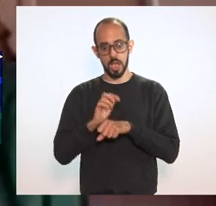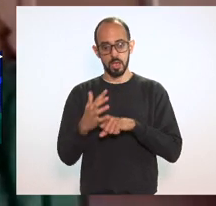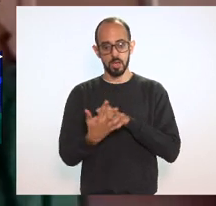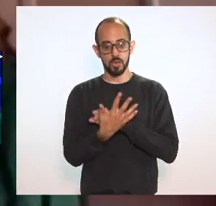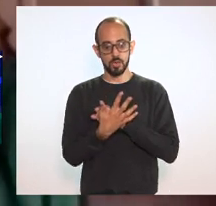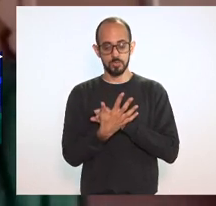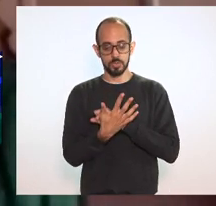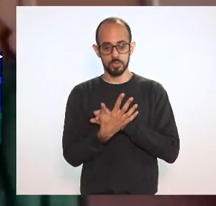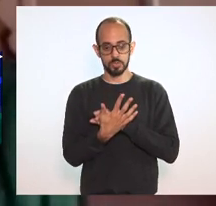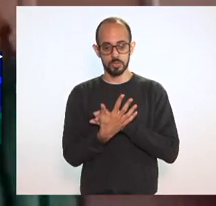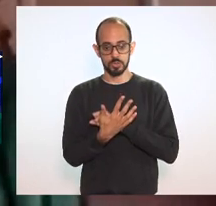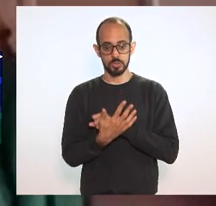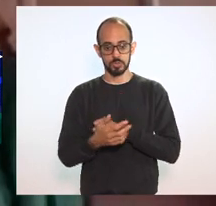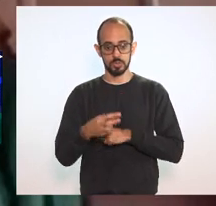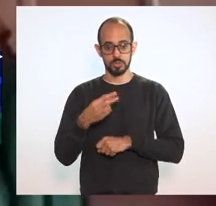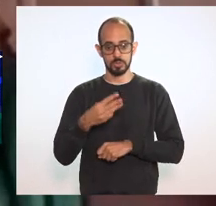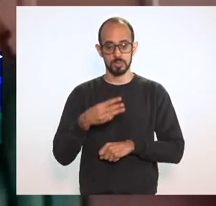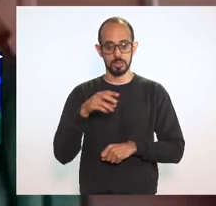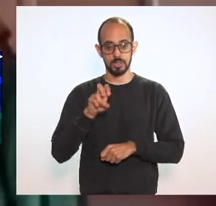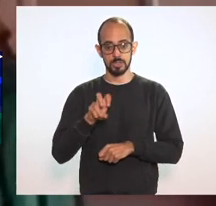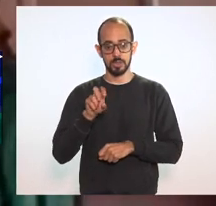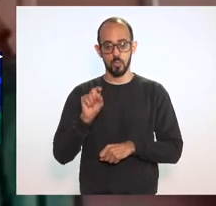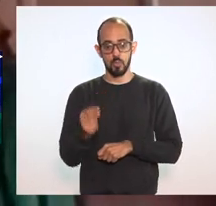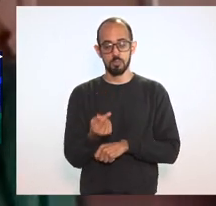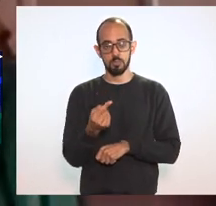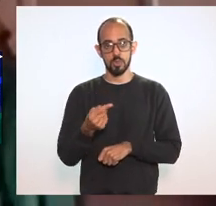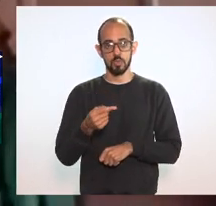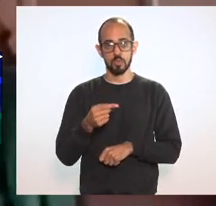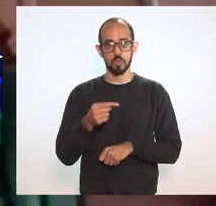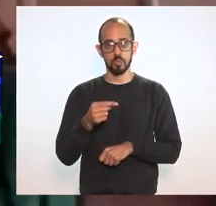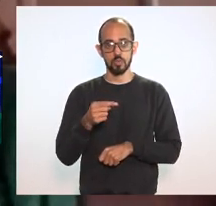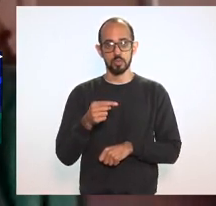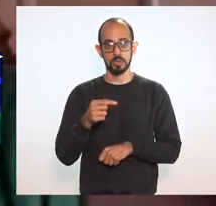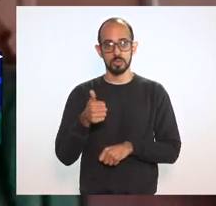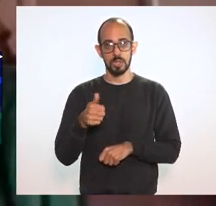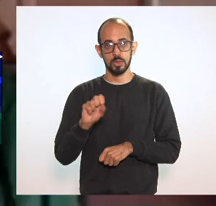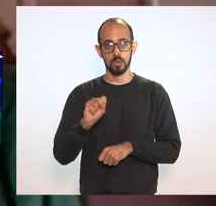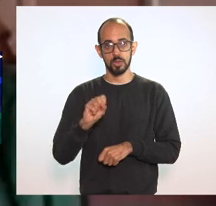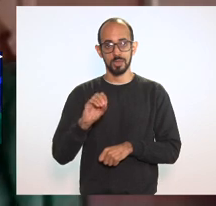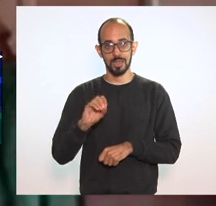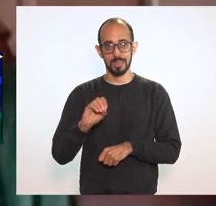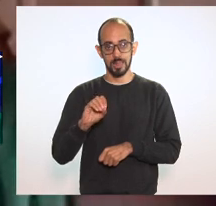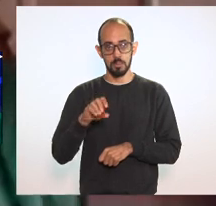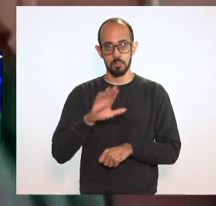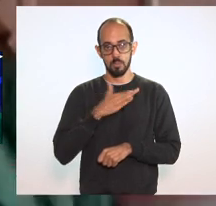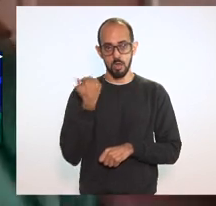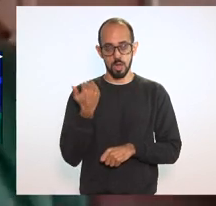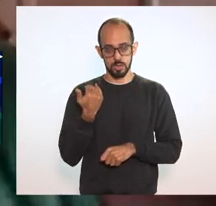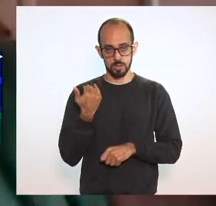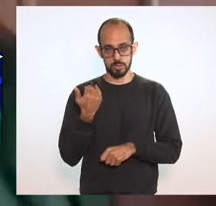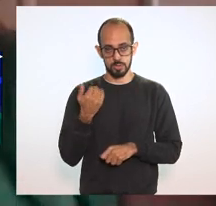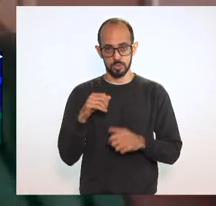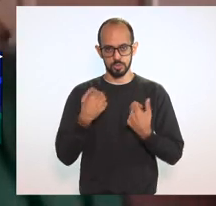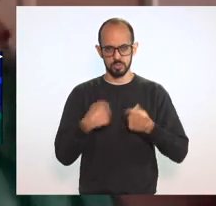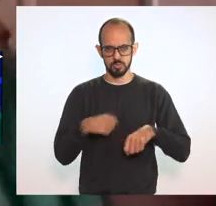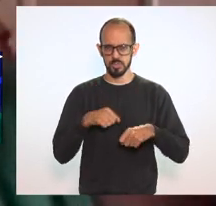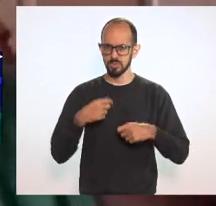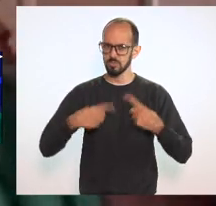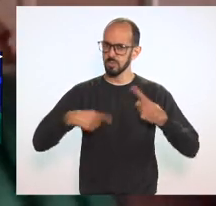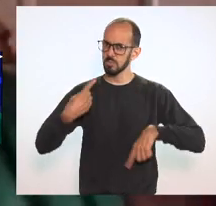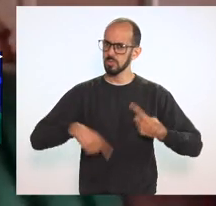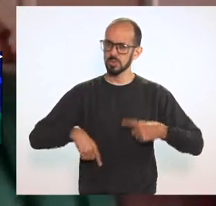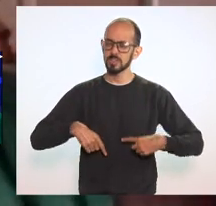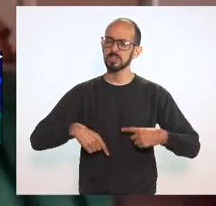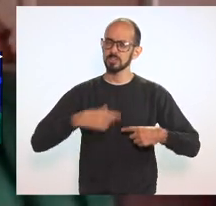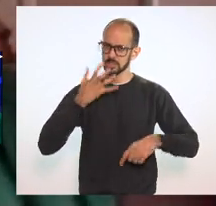palcos 35.000 180 mortos no Instagram e a gente precisa de uma política eficaz